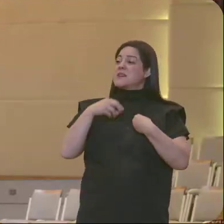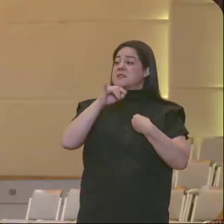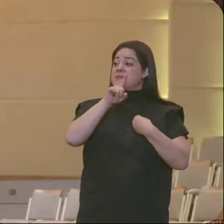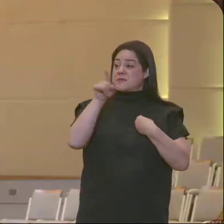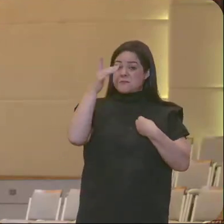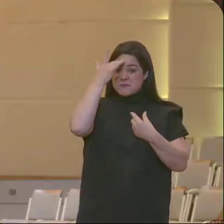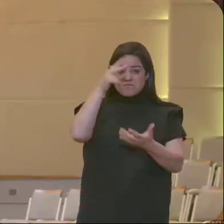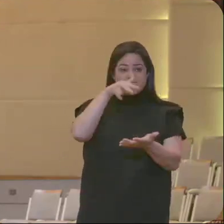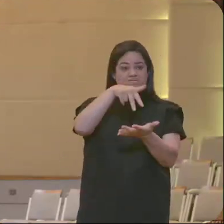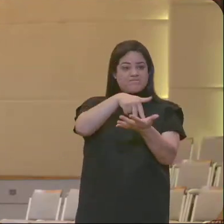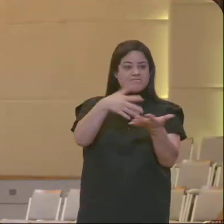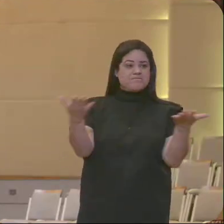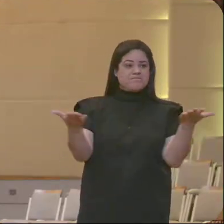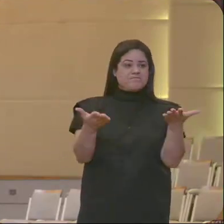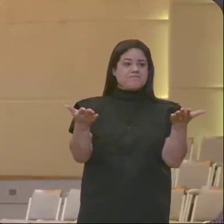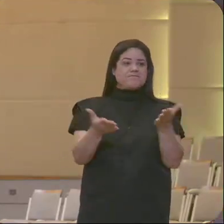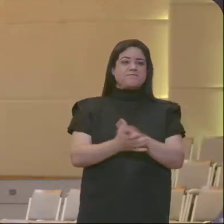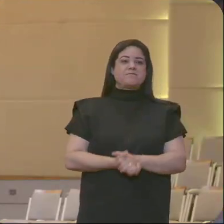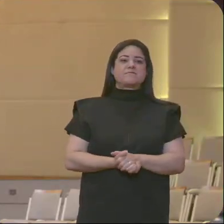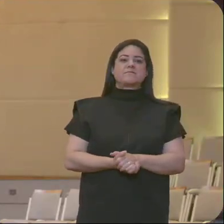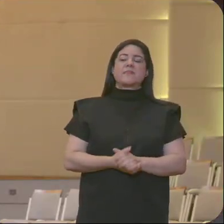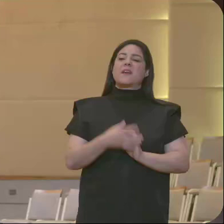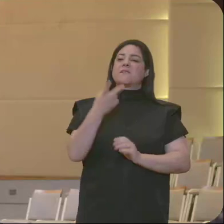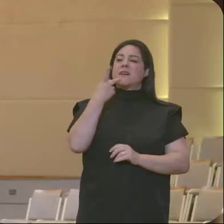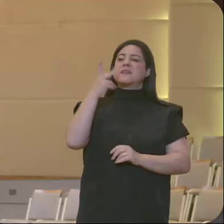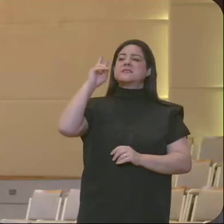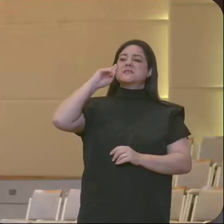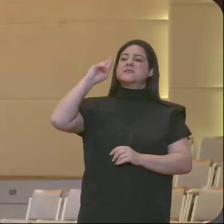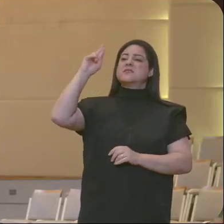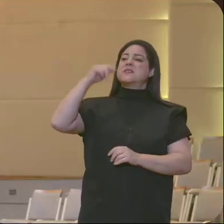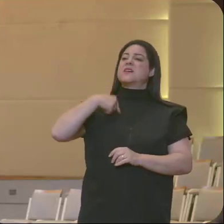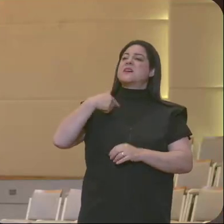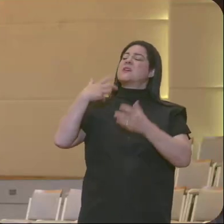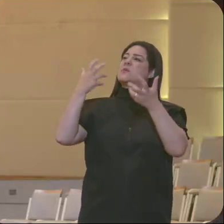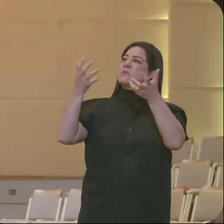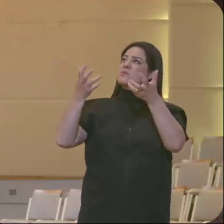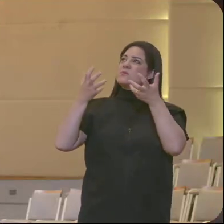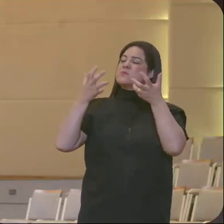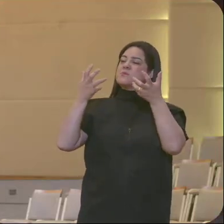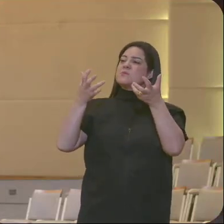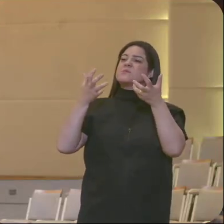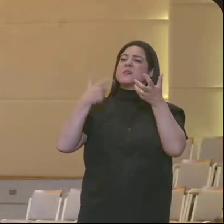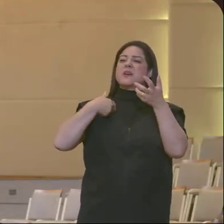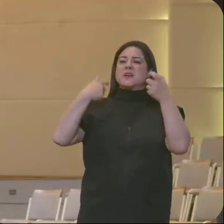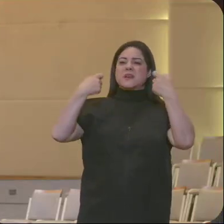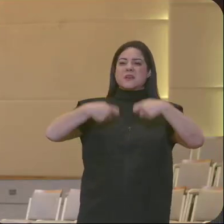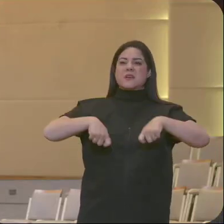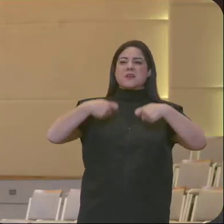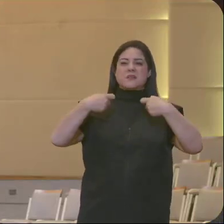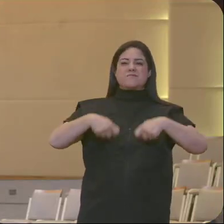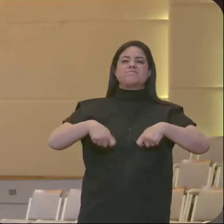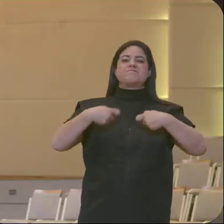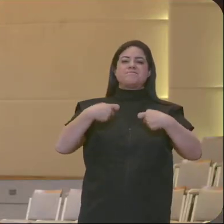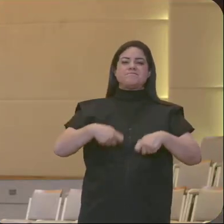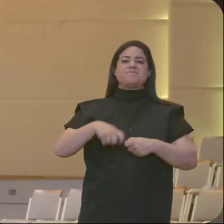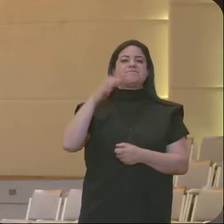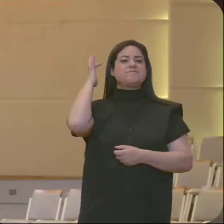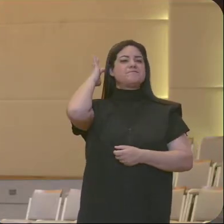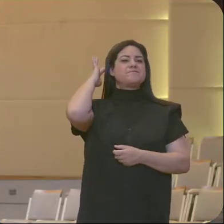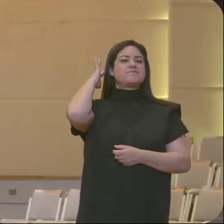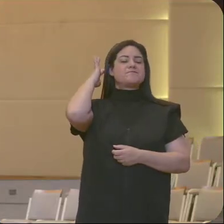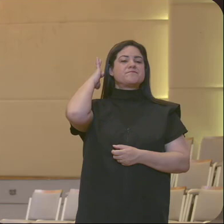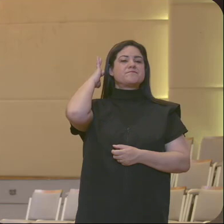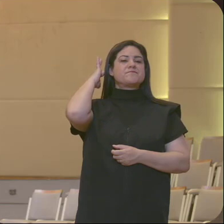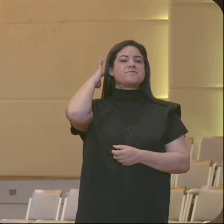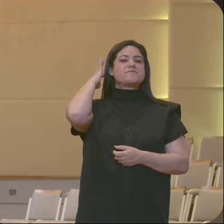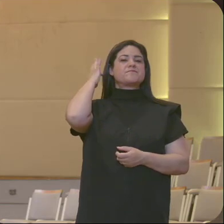então fica de pé aí onde você está, dizendo: eu quero, eu preciso.